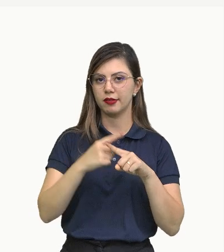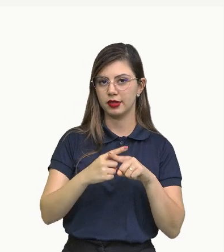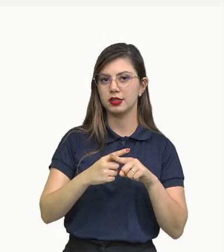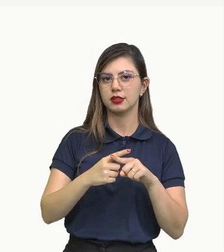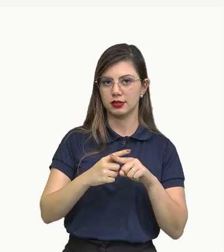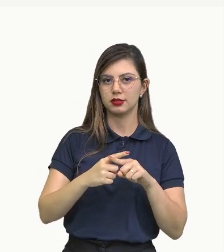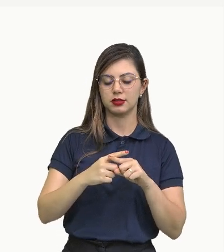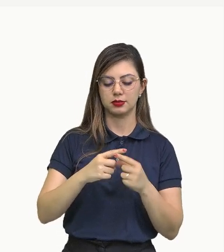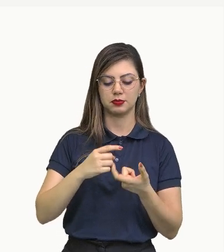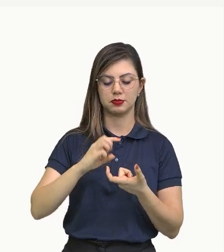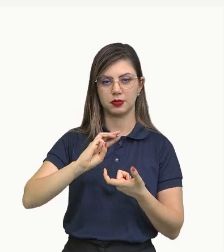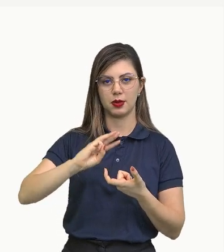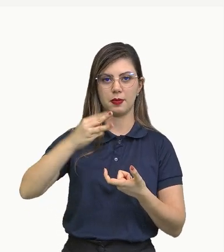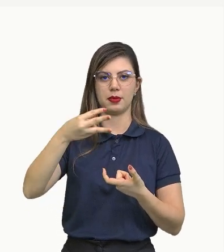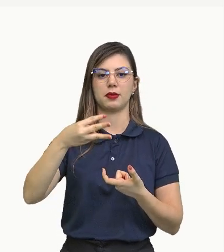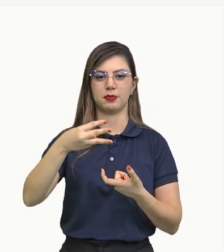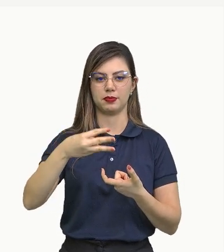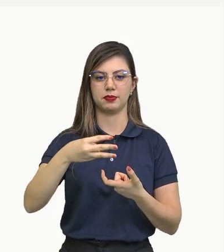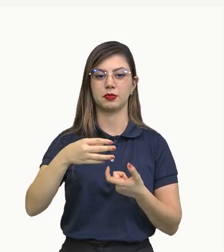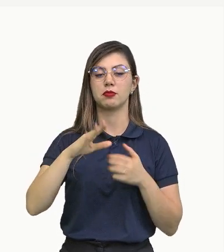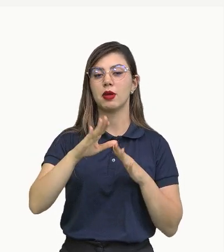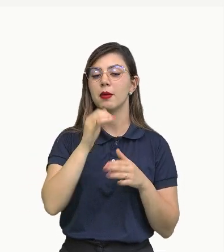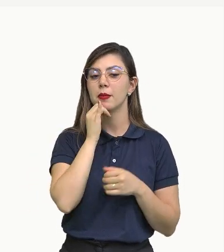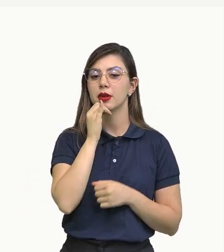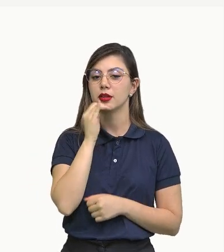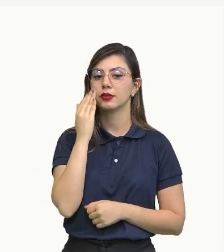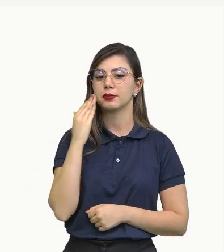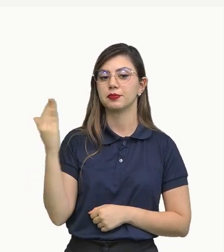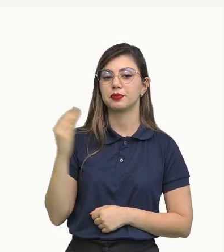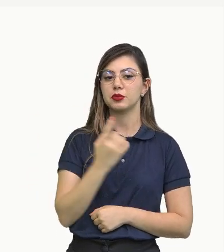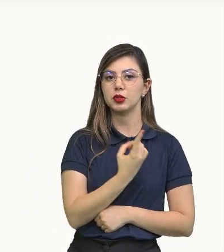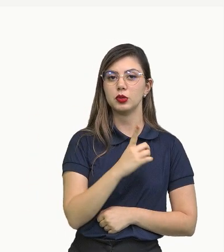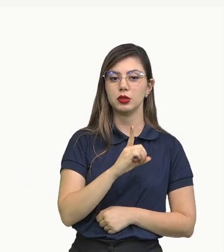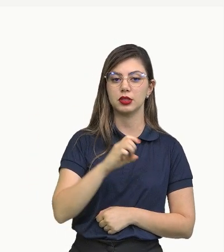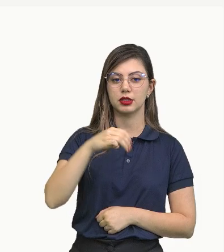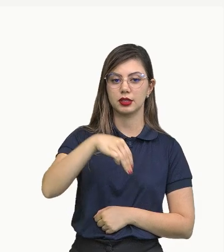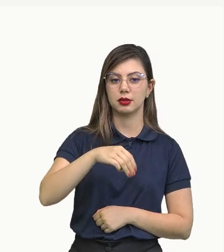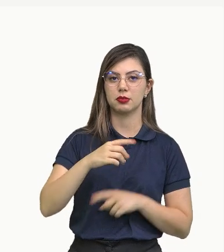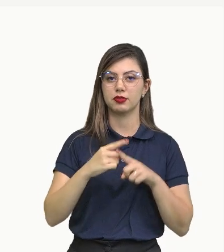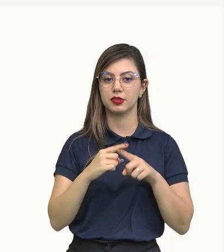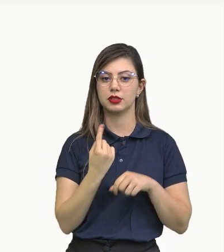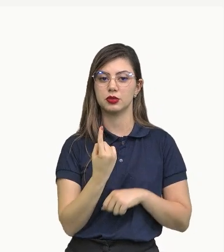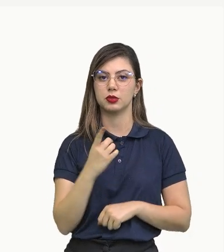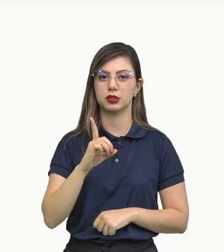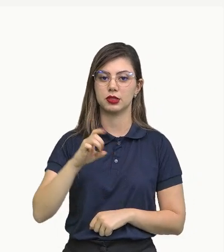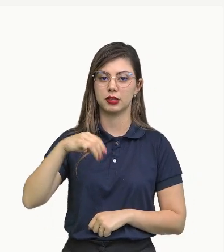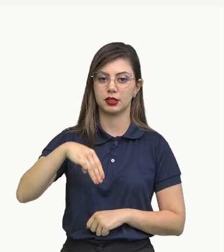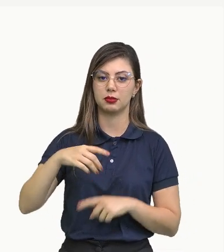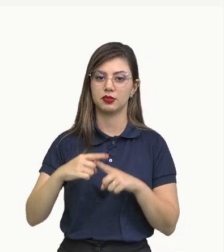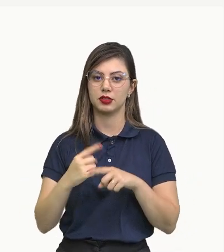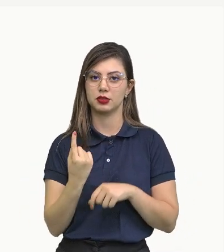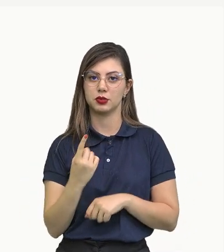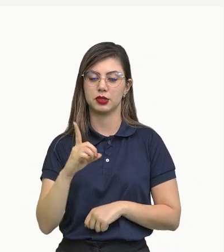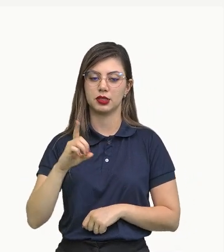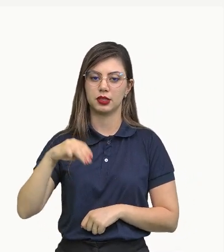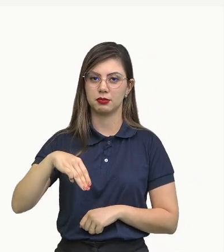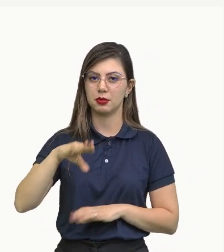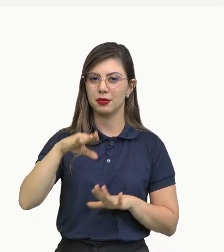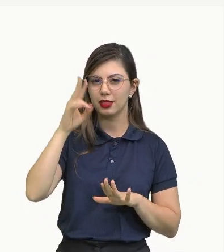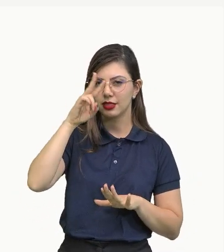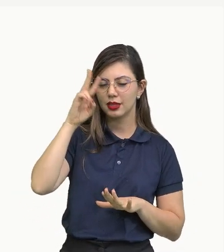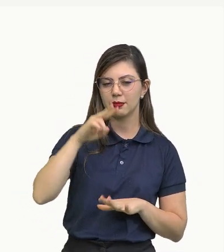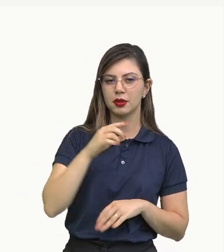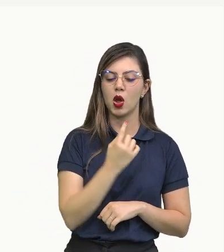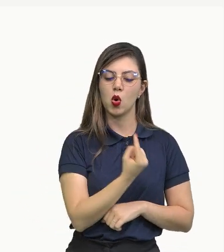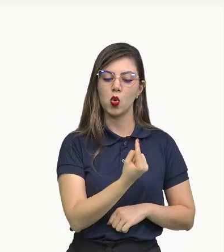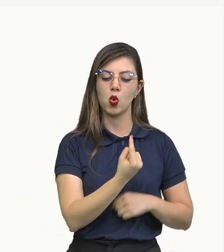é 1 decímetro. 1 que multiplica por 1, que multiplica por 1. Gente, a multiplicação do 1 por ele mesmo, não importa